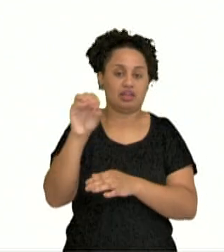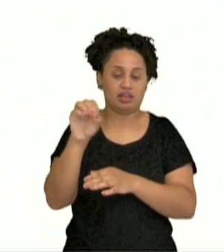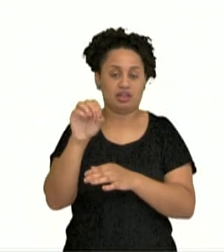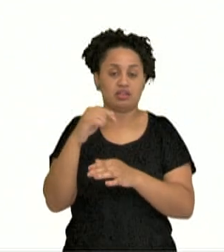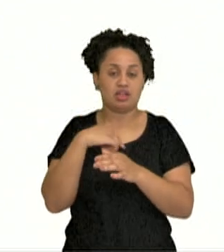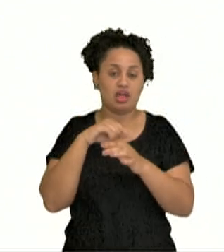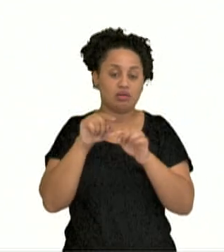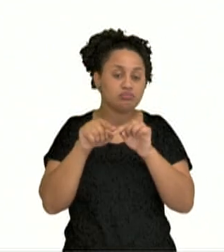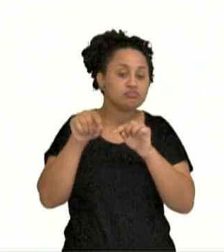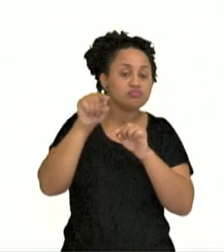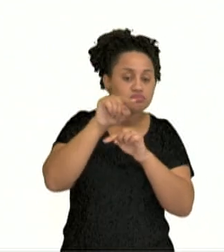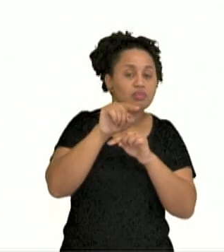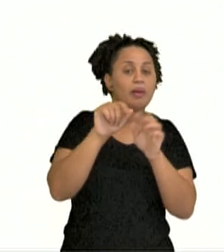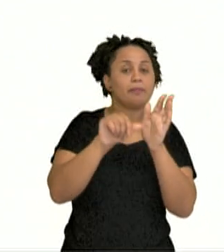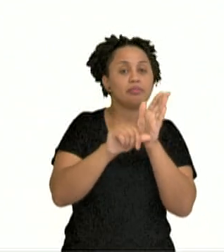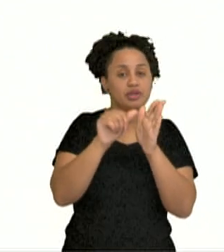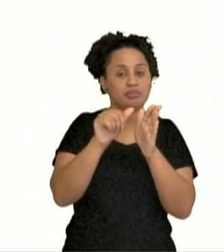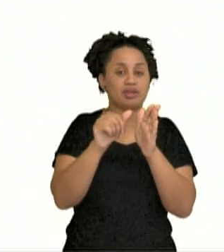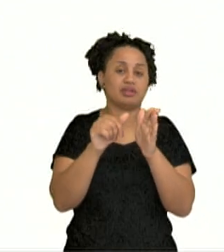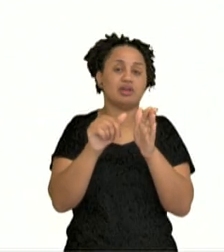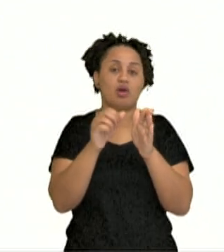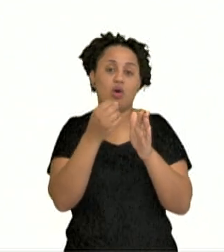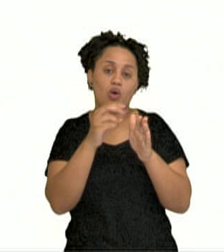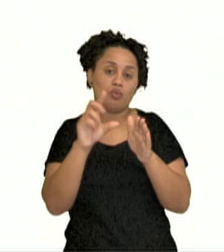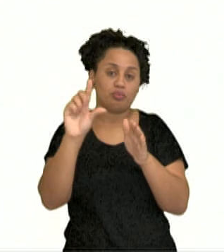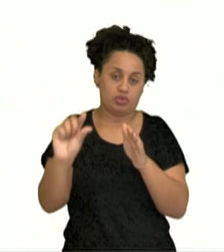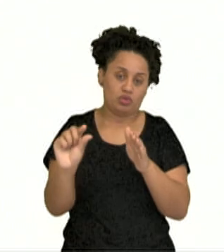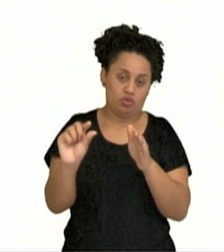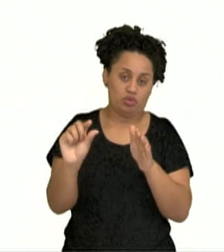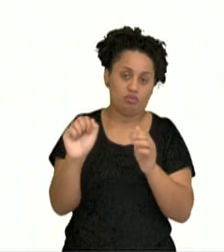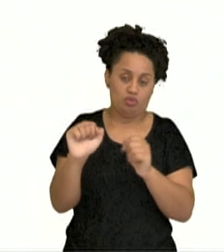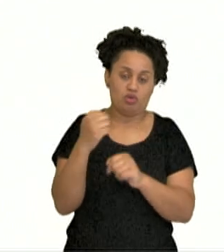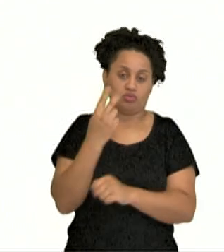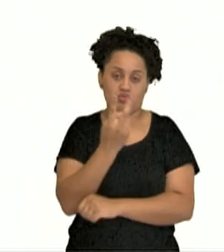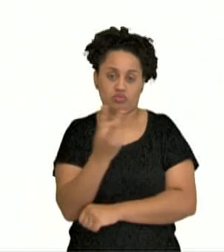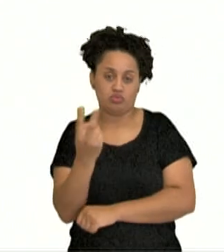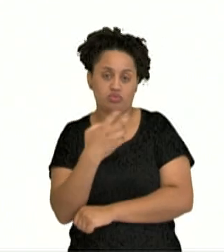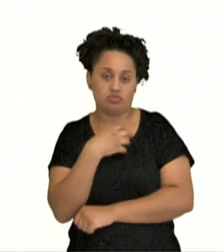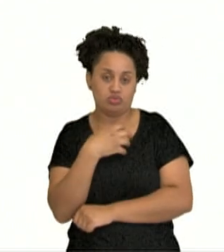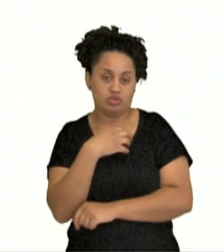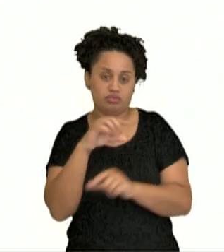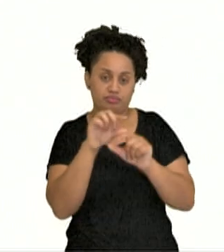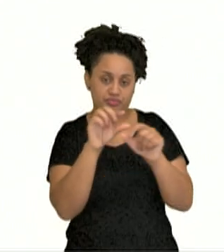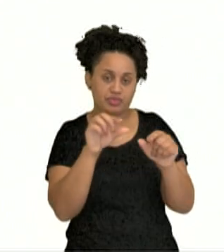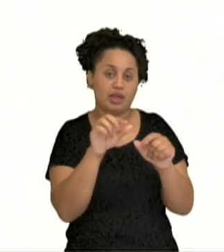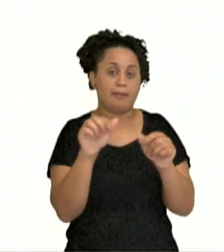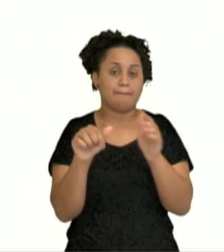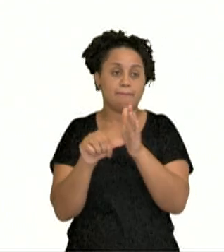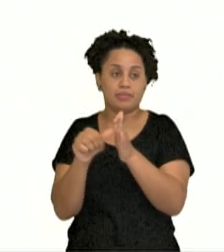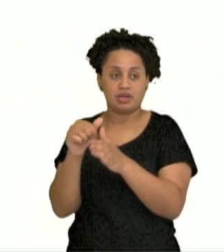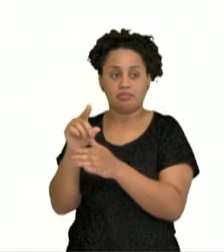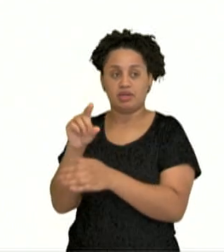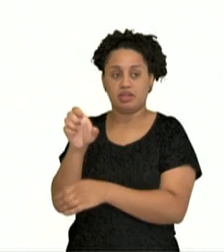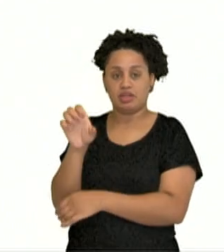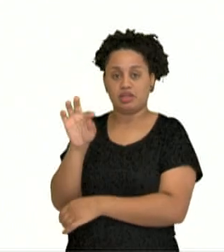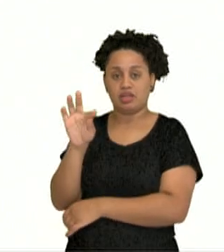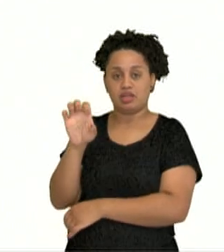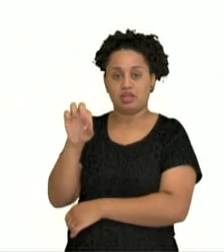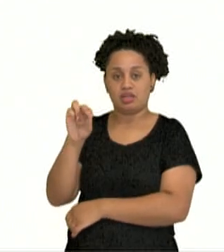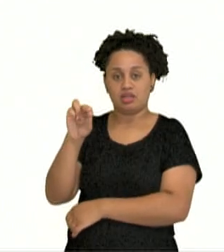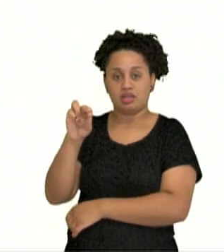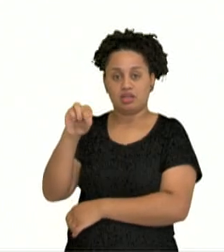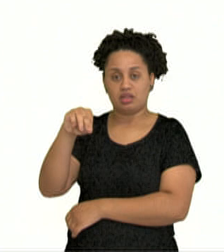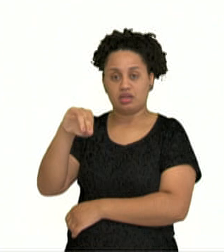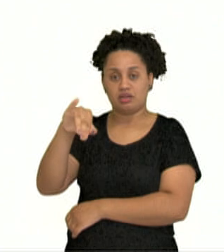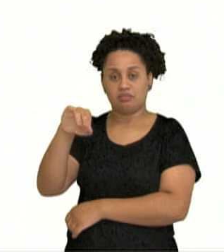primeira determinação ou menor determinação. Pode aparecer as duas formas de fala para vocês no livro didático e alguns exercícios que